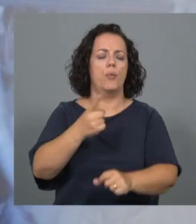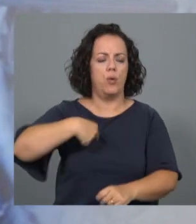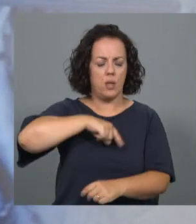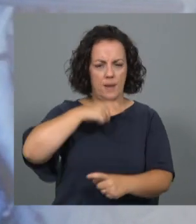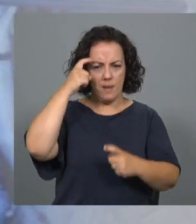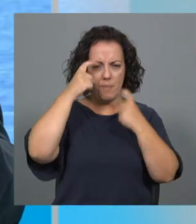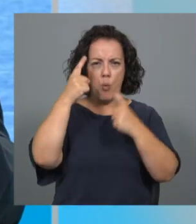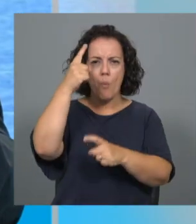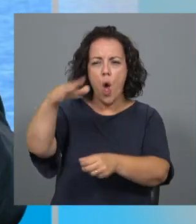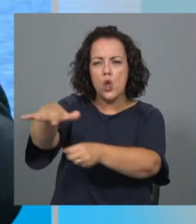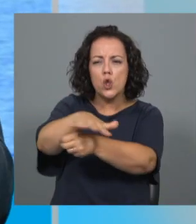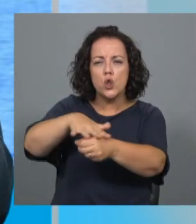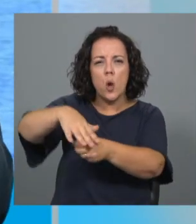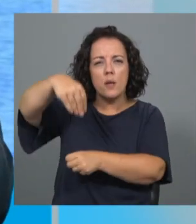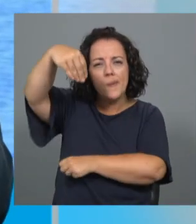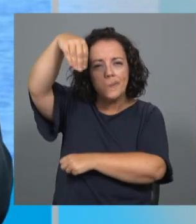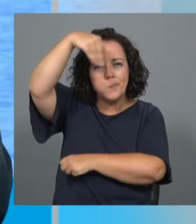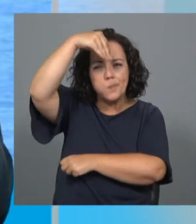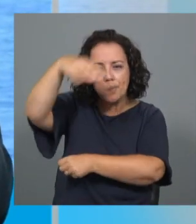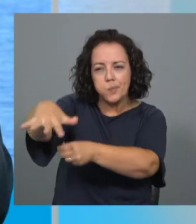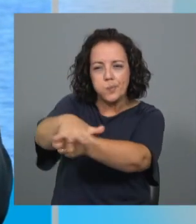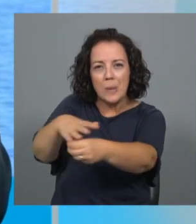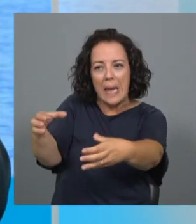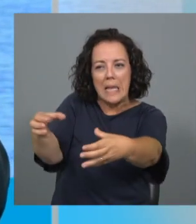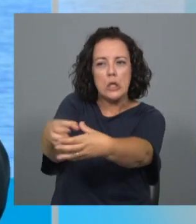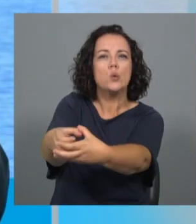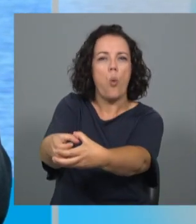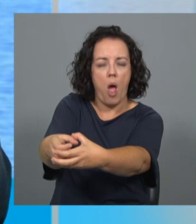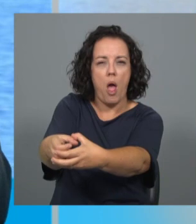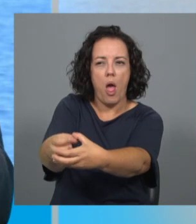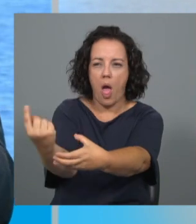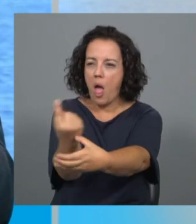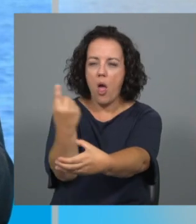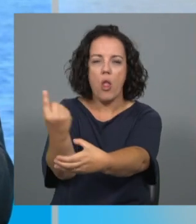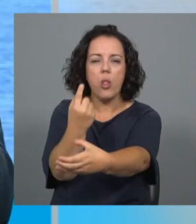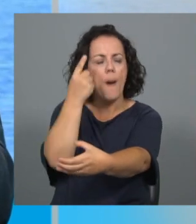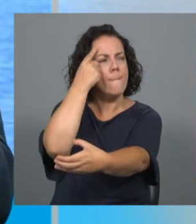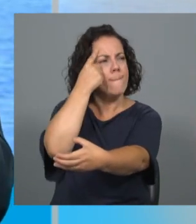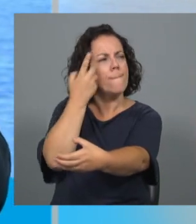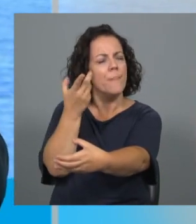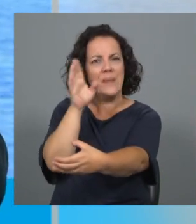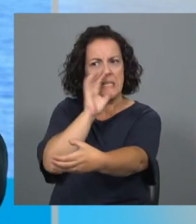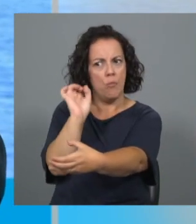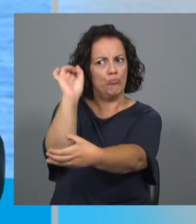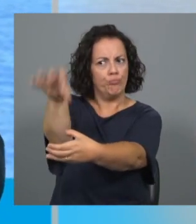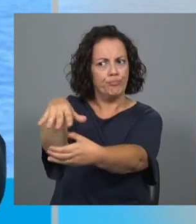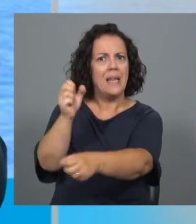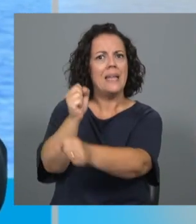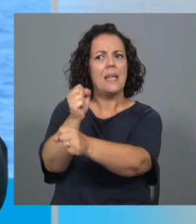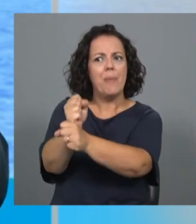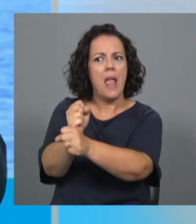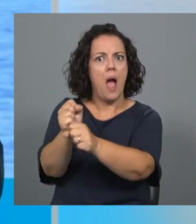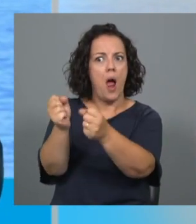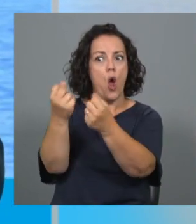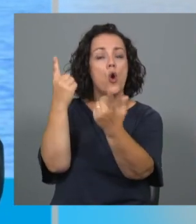bastante isolada, que ter uma escola de computadores podia formar jovens que depois trabalhassem nos negócios locais,